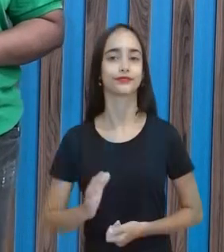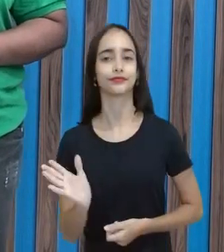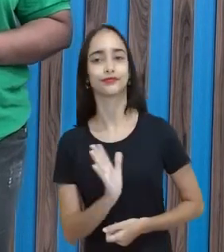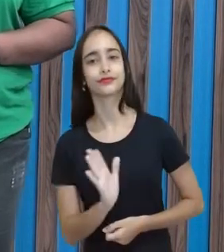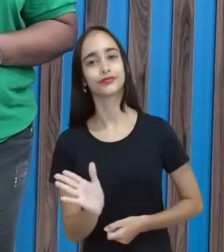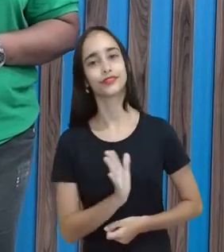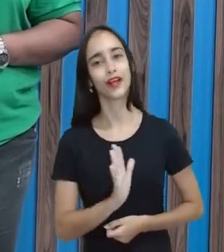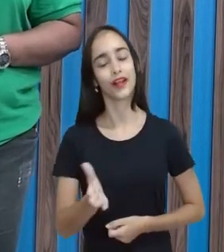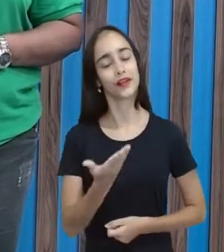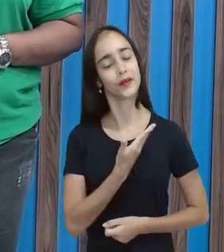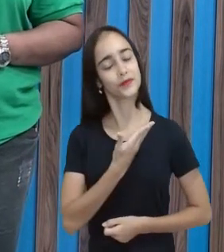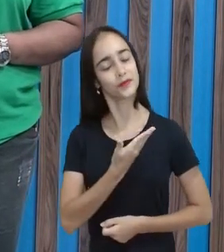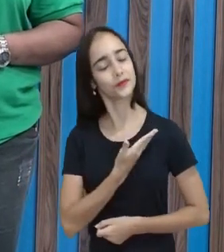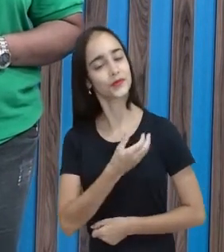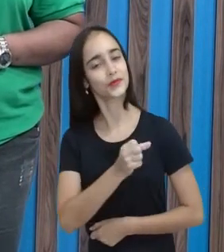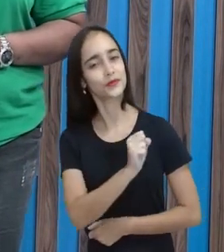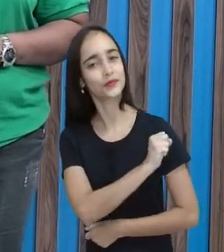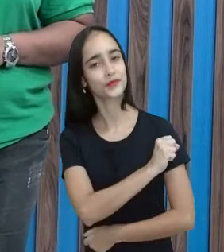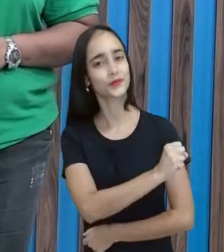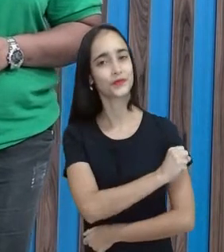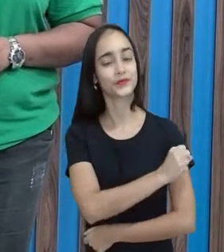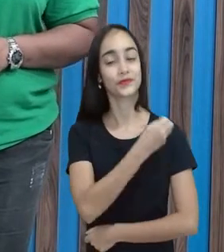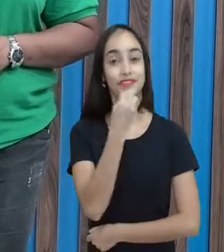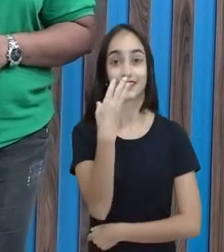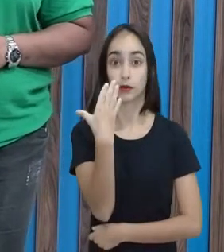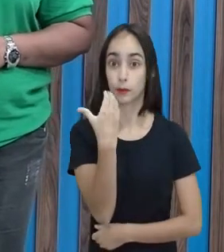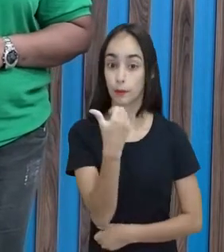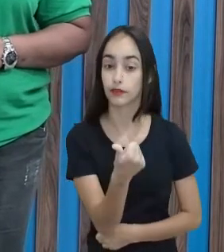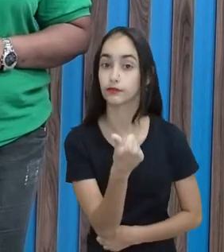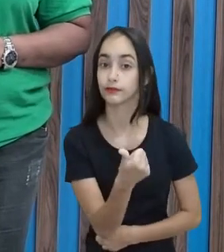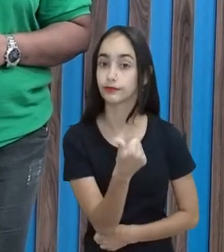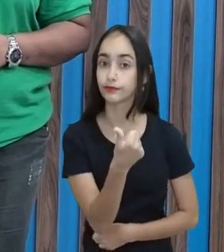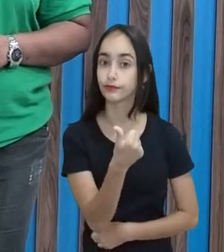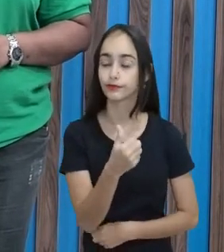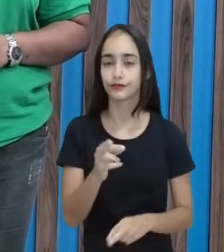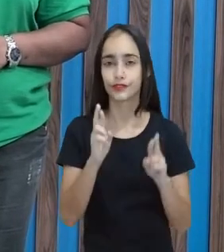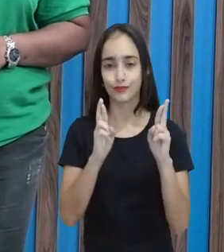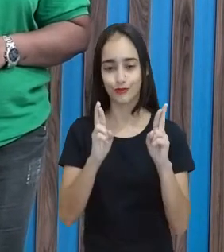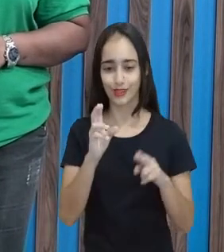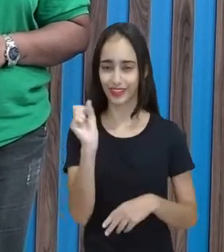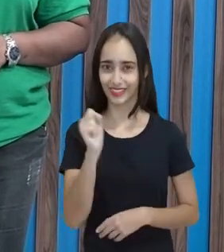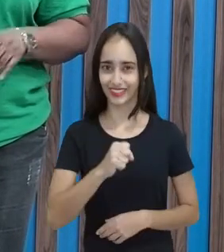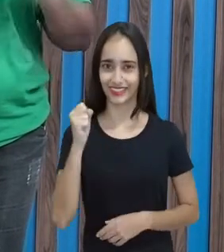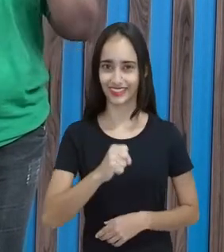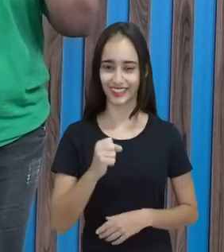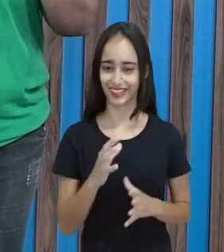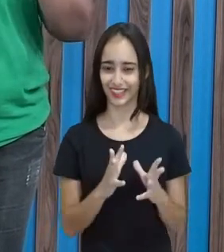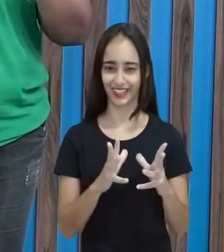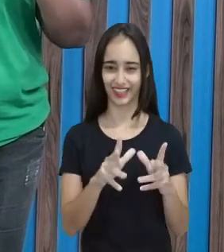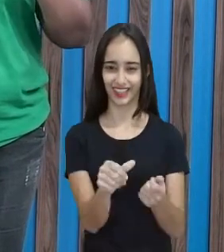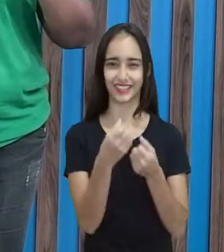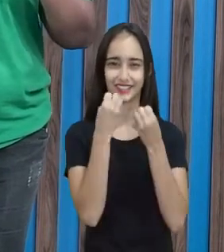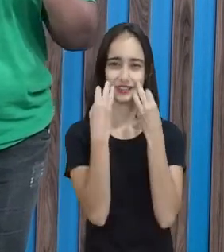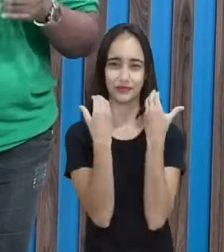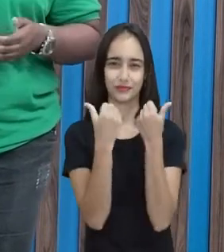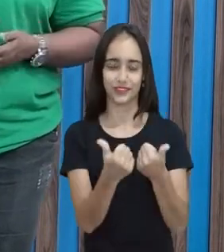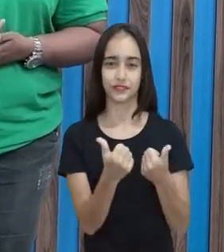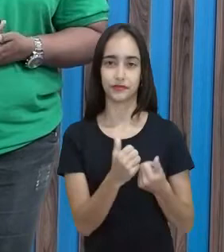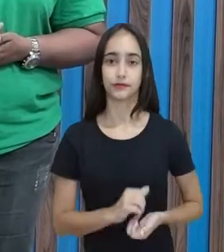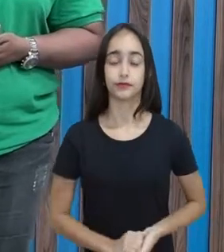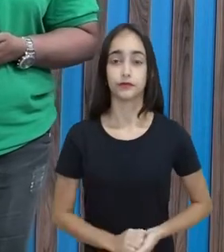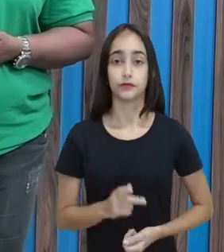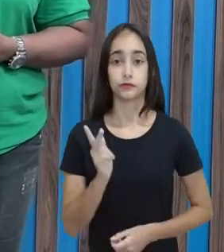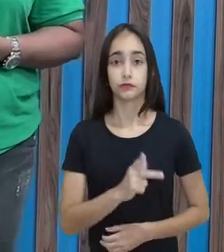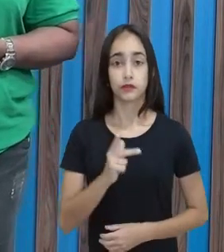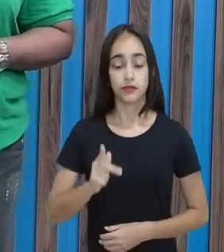Olá, coleguinhas do 8º ano, tudo bem com vocês? Espero que todos e todas estejam bem. Sou